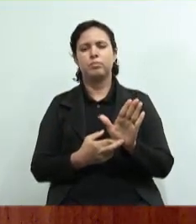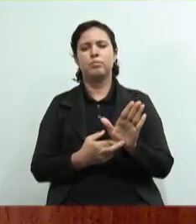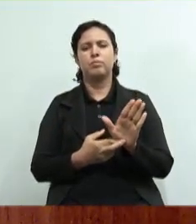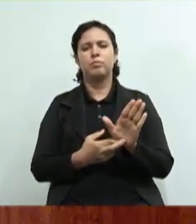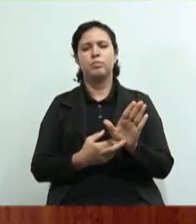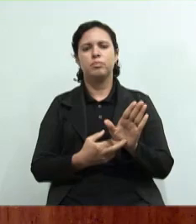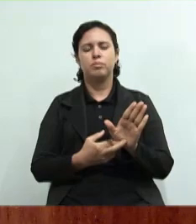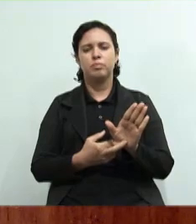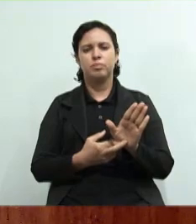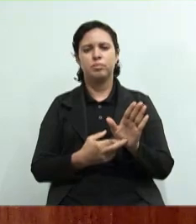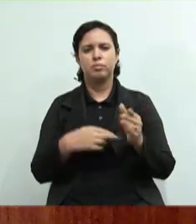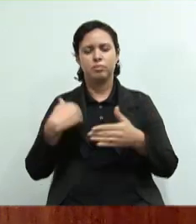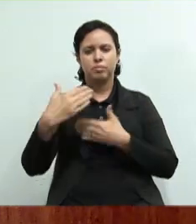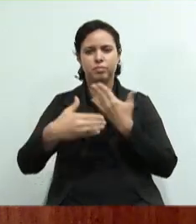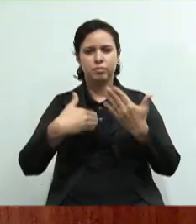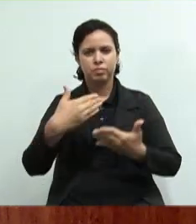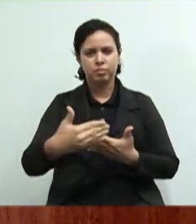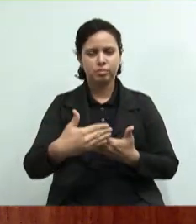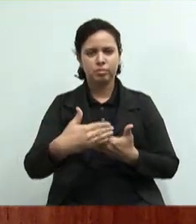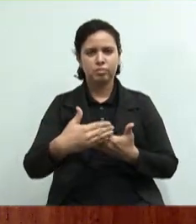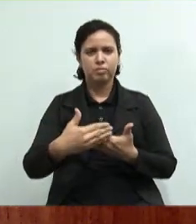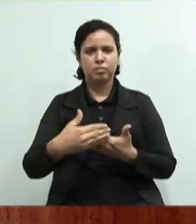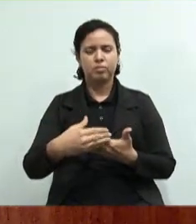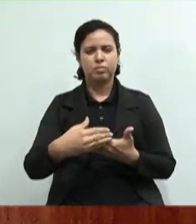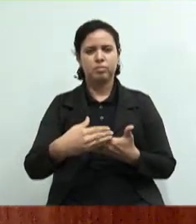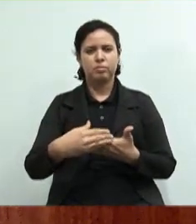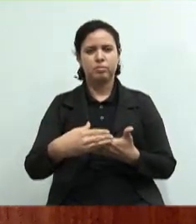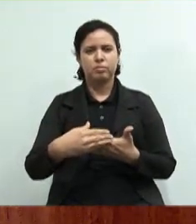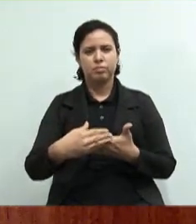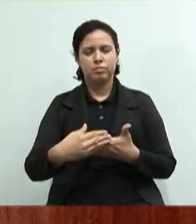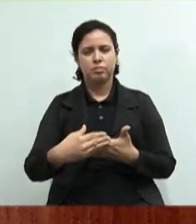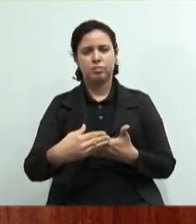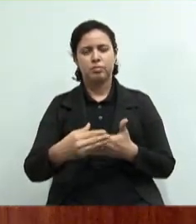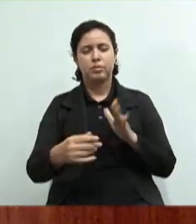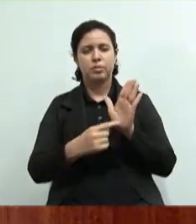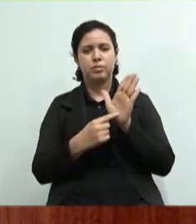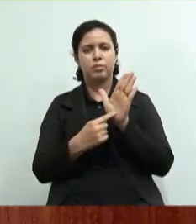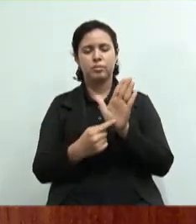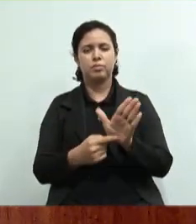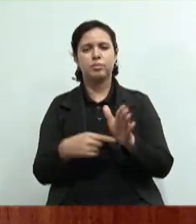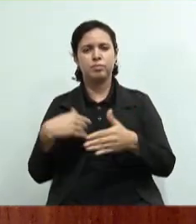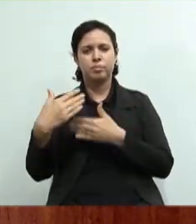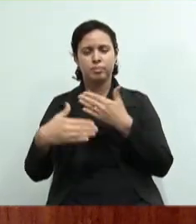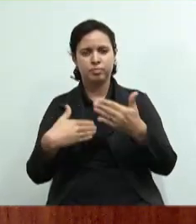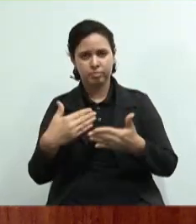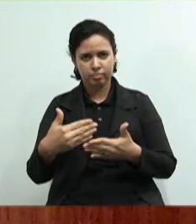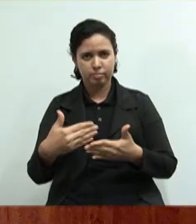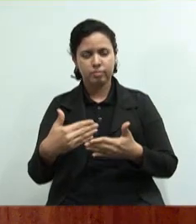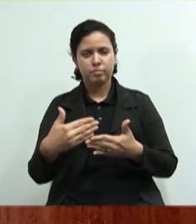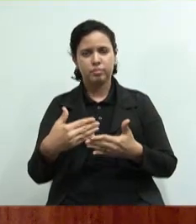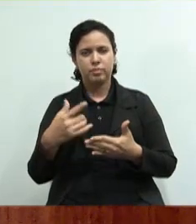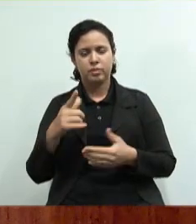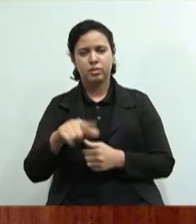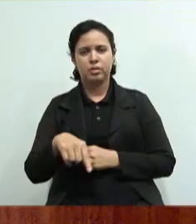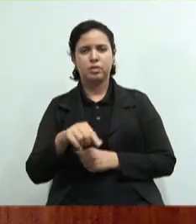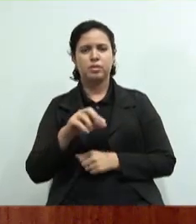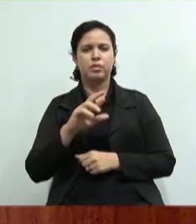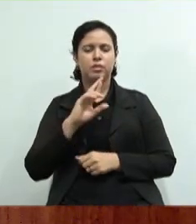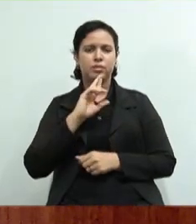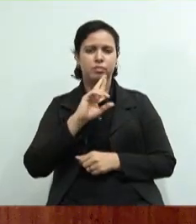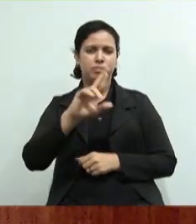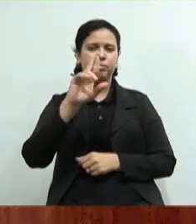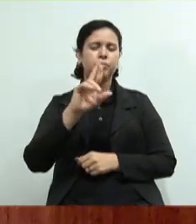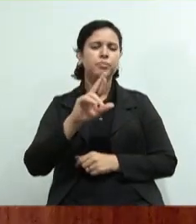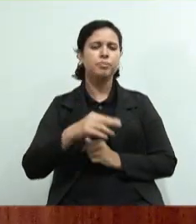a execução de um processo. Né? É um tipo de diagrama que serve para apresentar a execução de um processo. O Reinaldo, da escola Laurinda Groff,